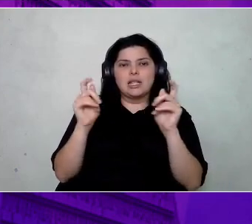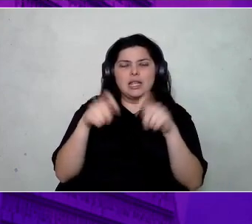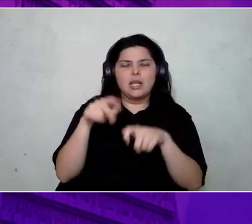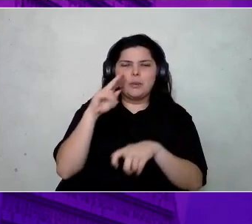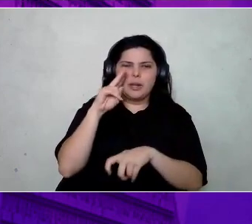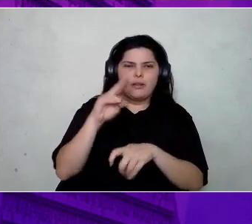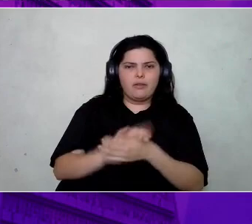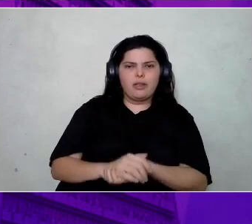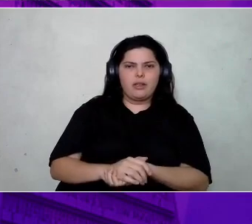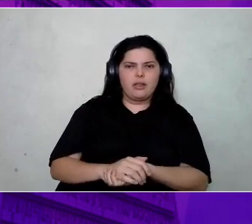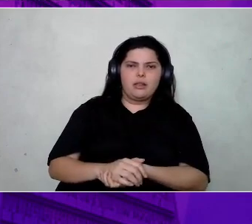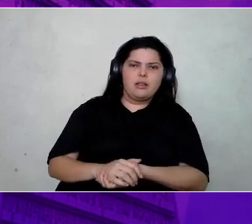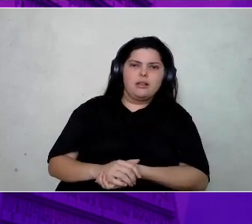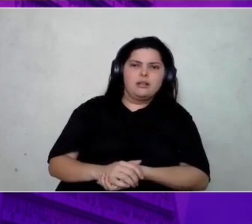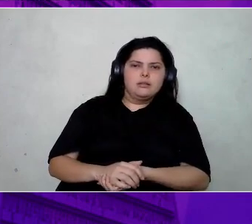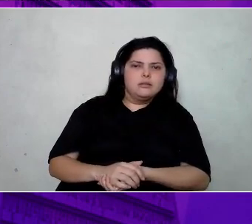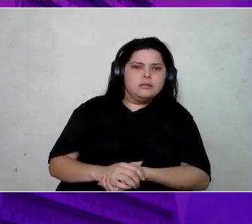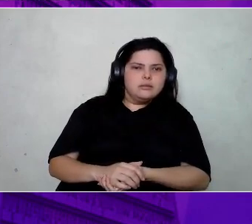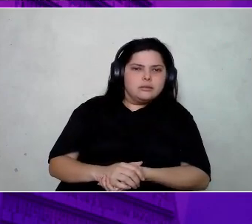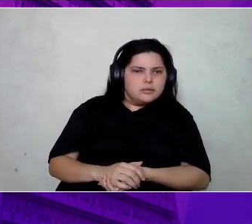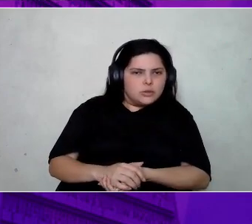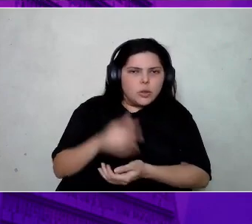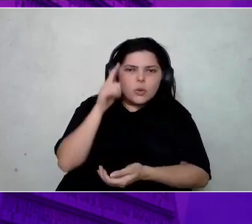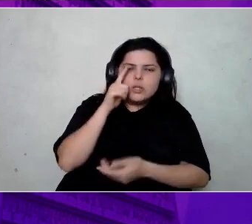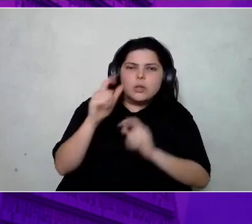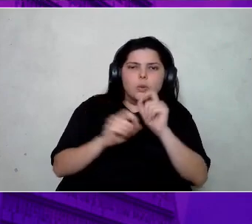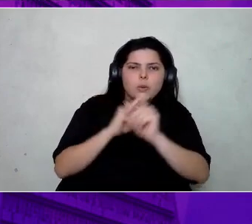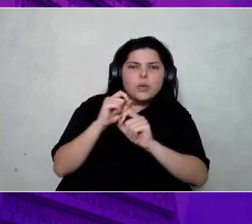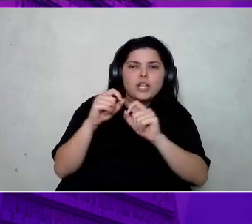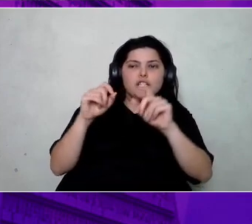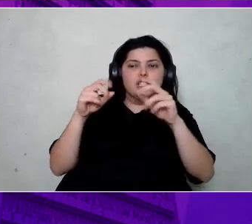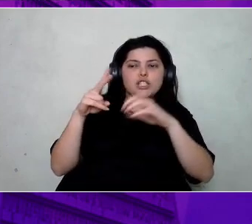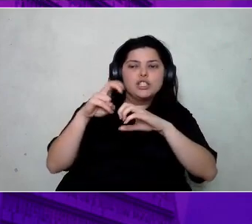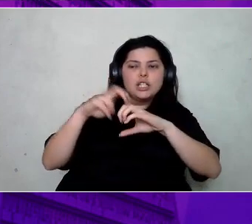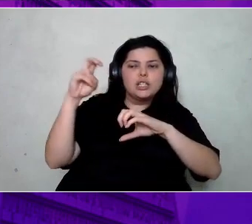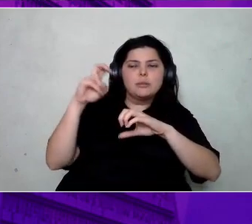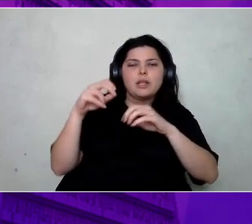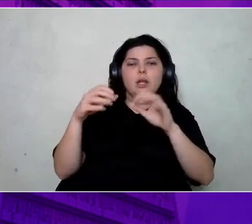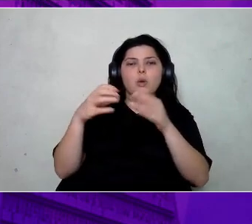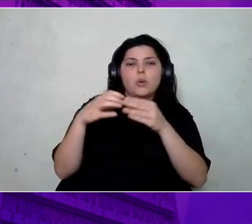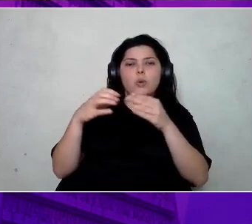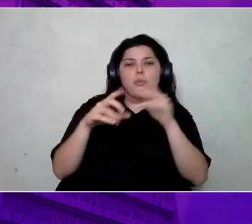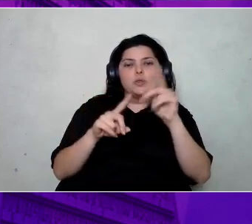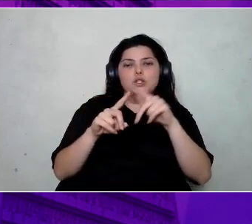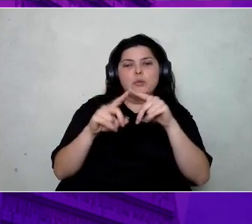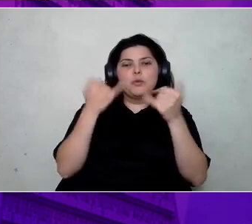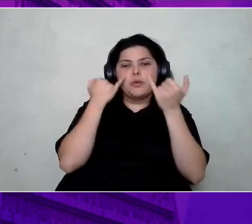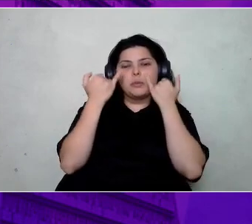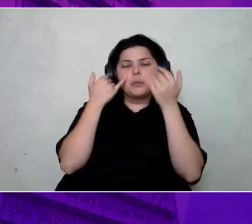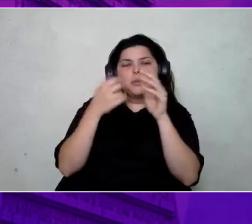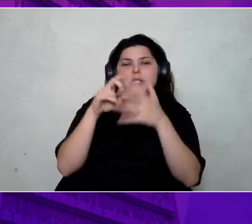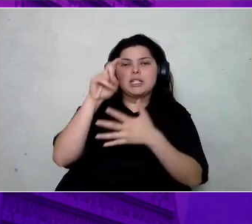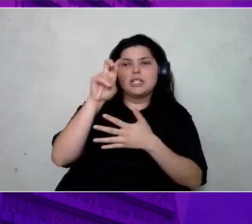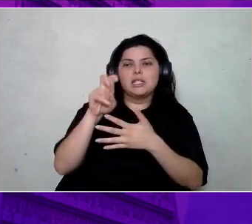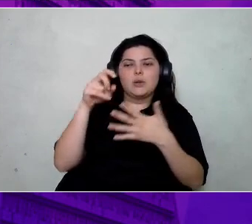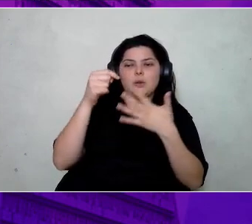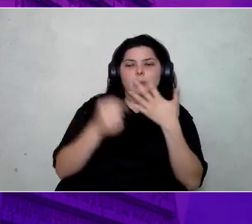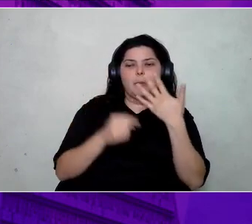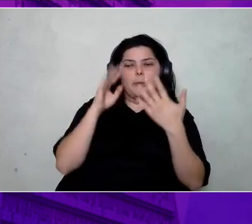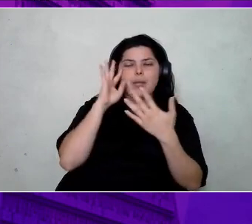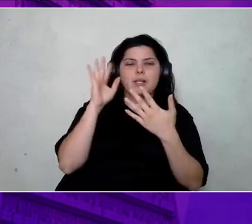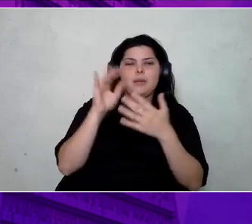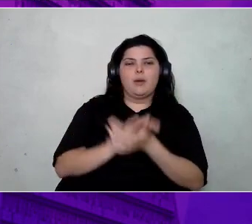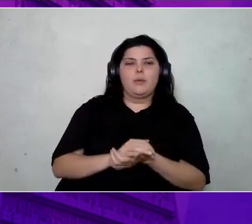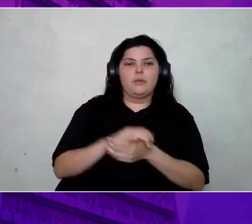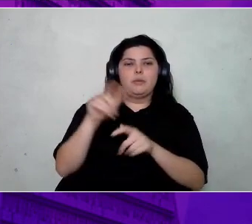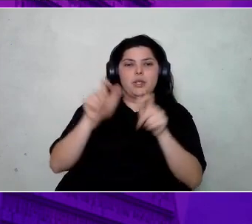ler. A gente conseguiu, né, com o ChatGPT, eu consigo categorizar, eu tenho lá quais são os cinco principais tópicos que as pessoas falaram,